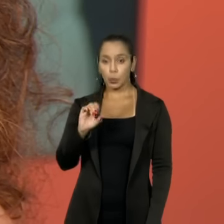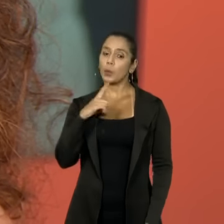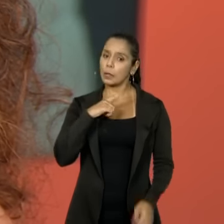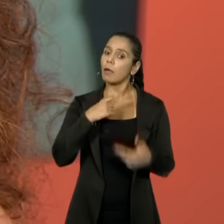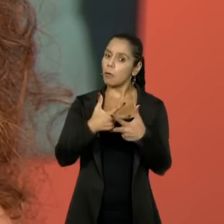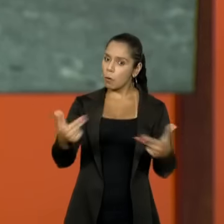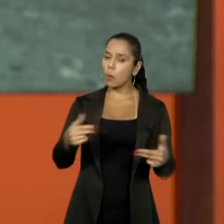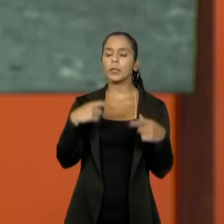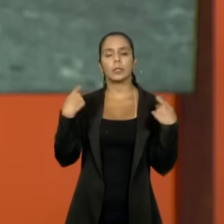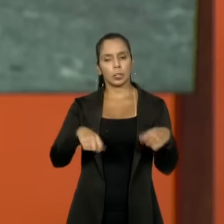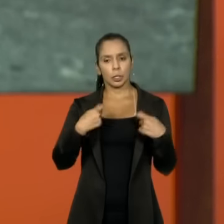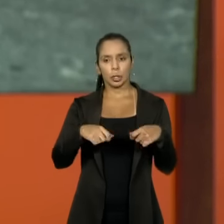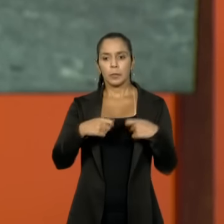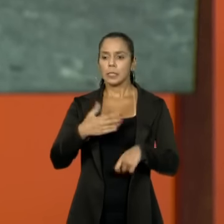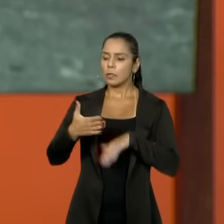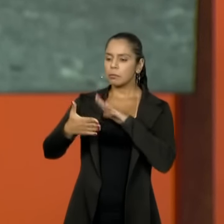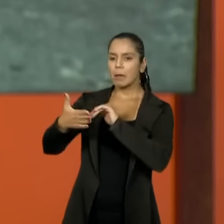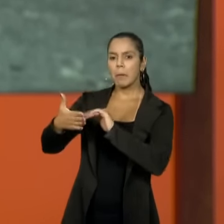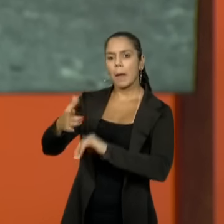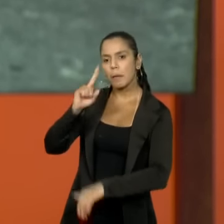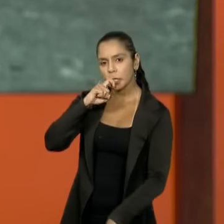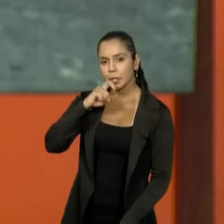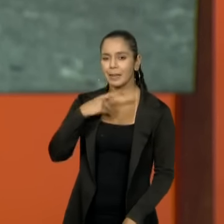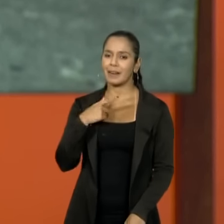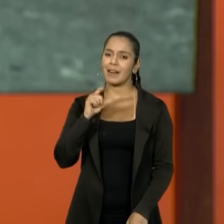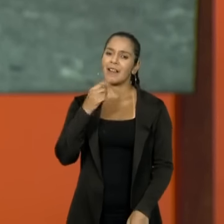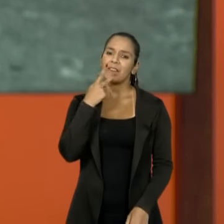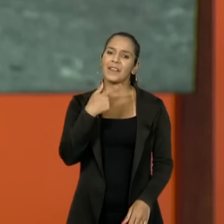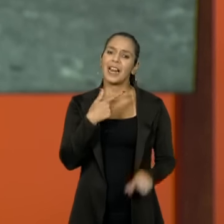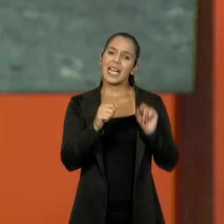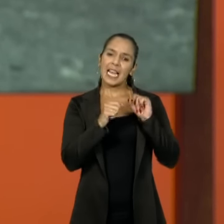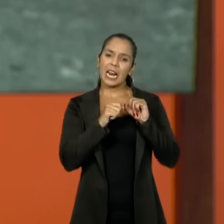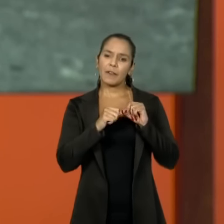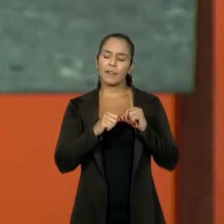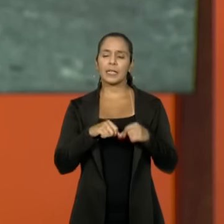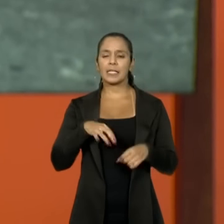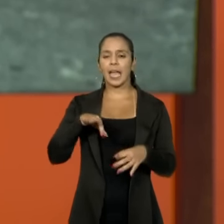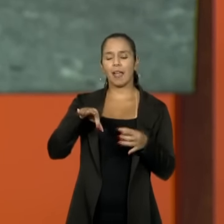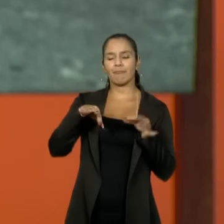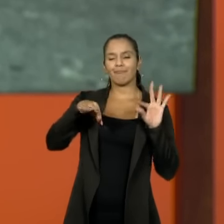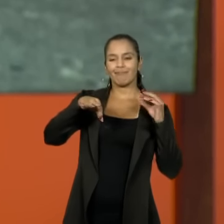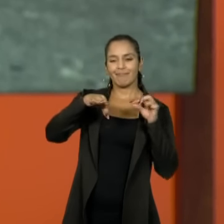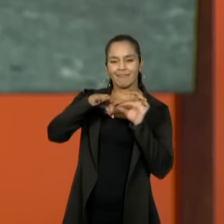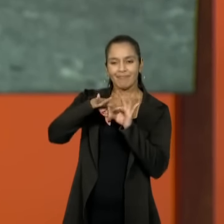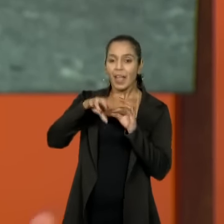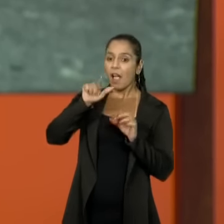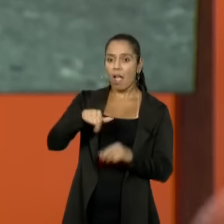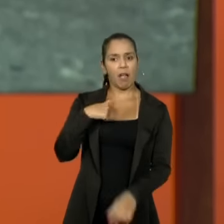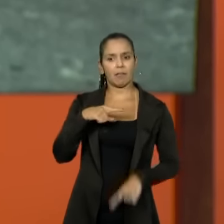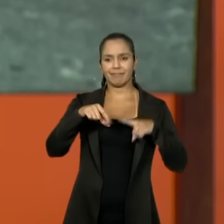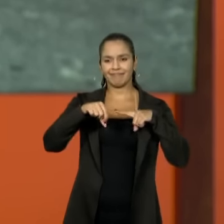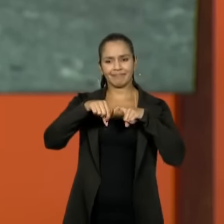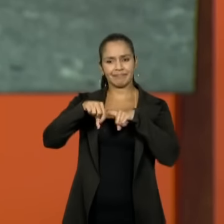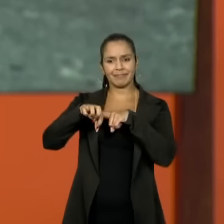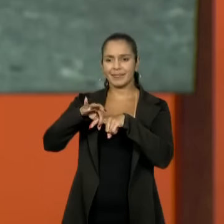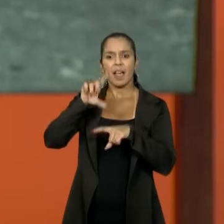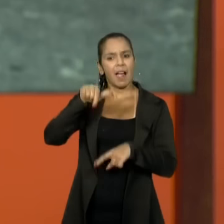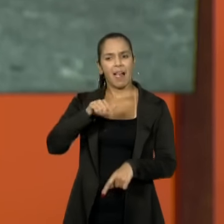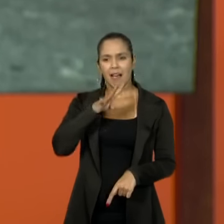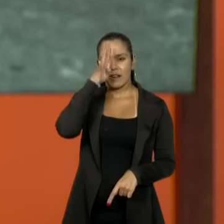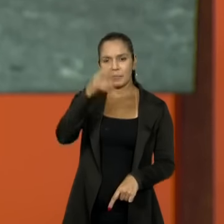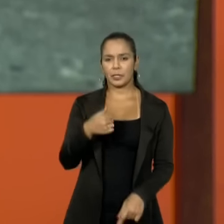também assim, desmistificar. A versão que ela teria ido fazer uma inseminação artificial é absurda, porque em 79, por conta